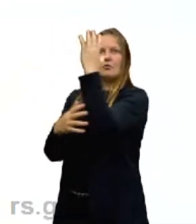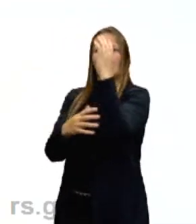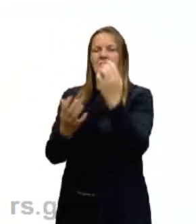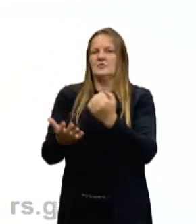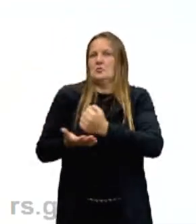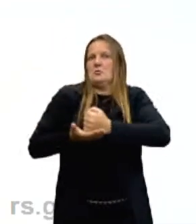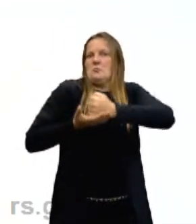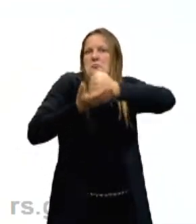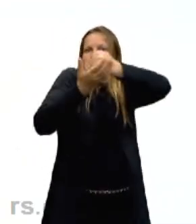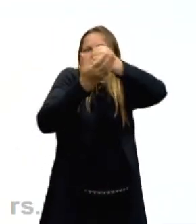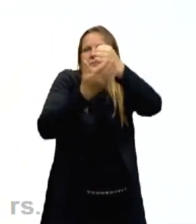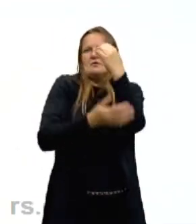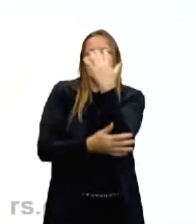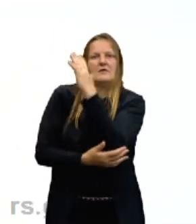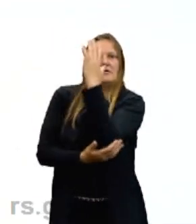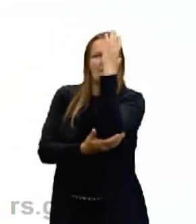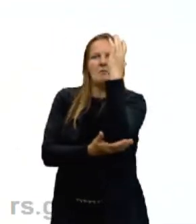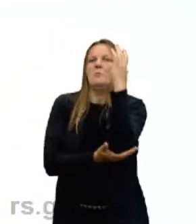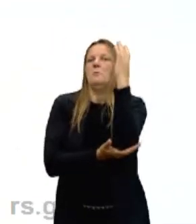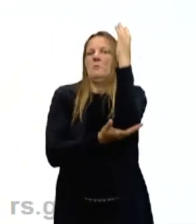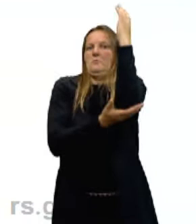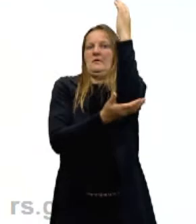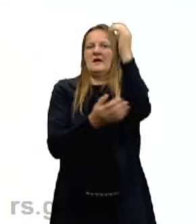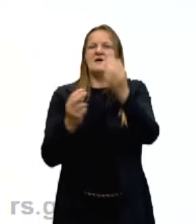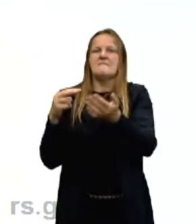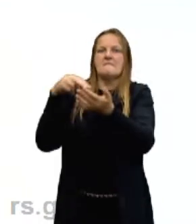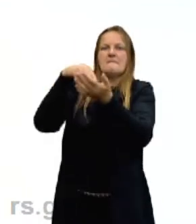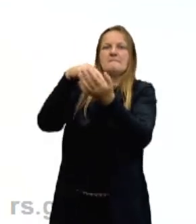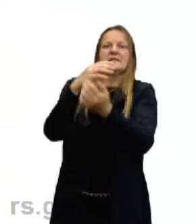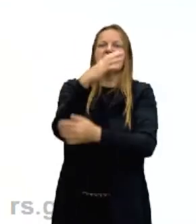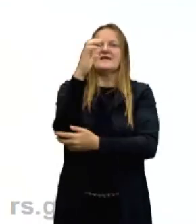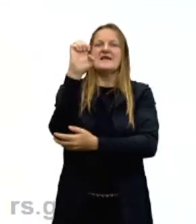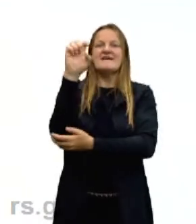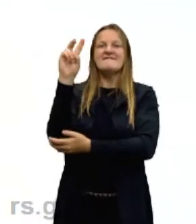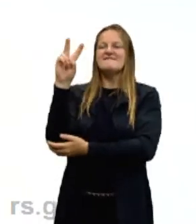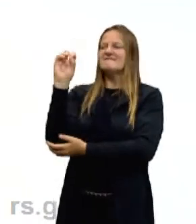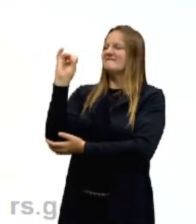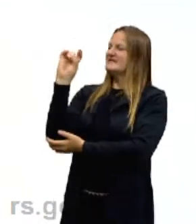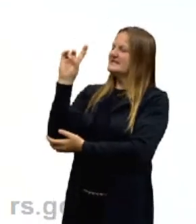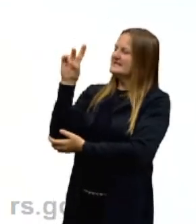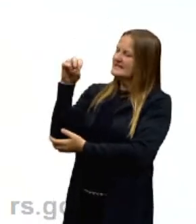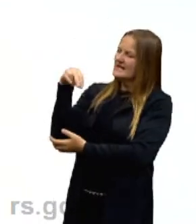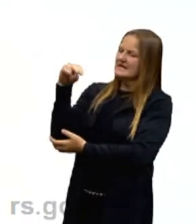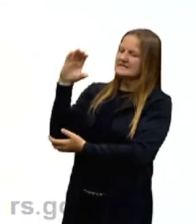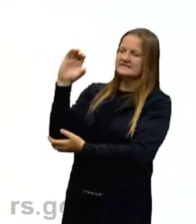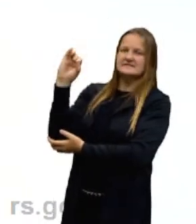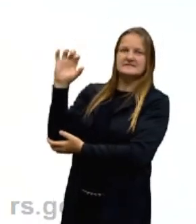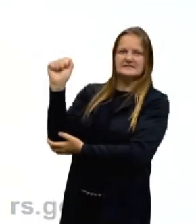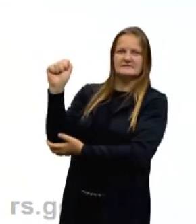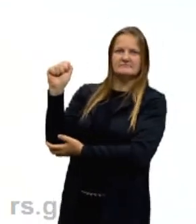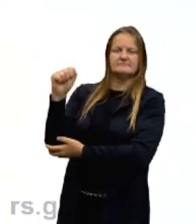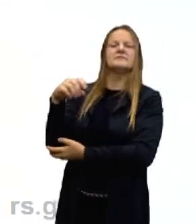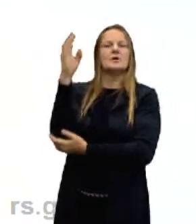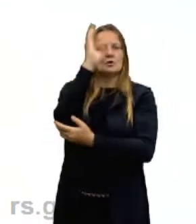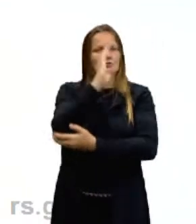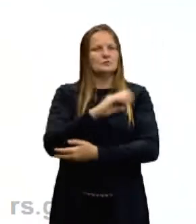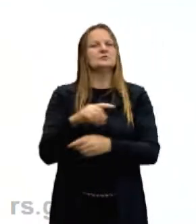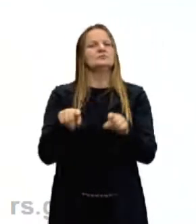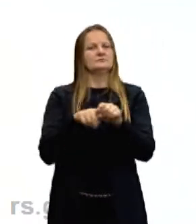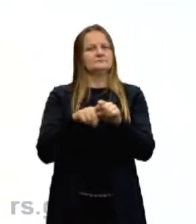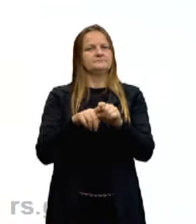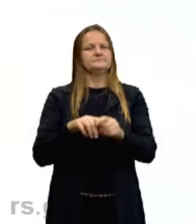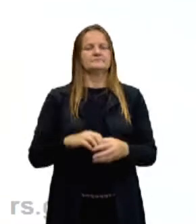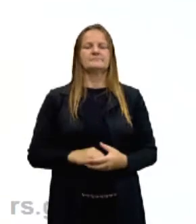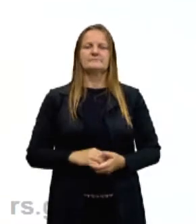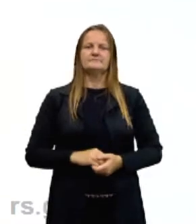para mostrar a gente vai ver tudo isso em vários romances da Europa e no Brasil também né e